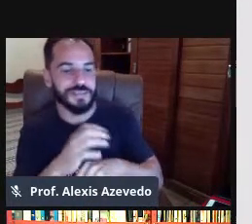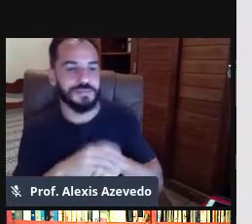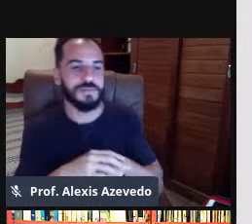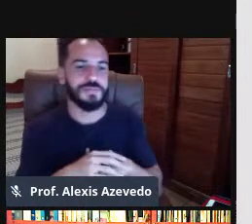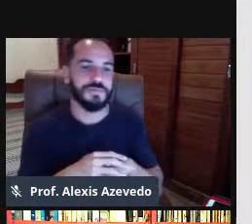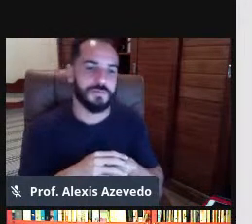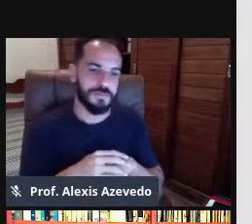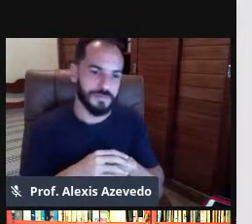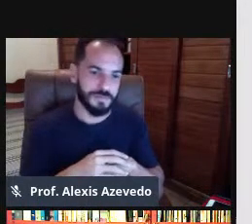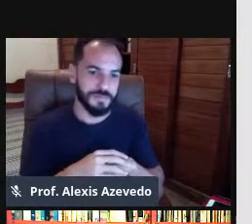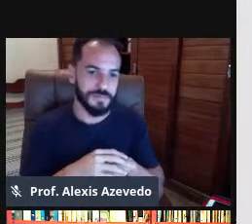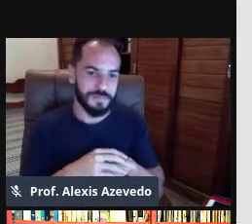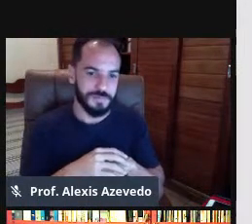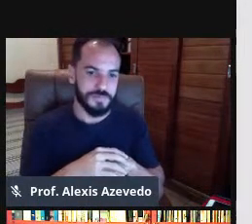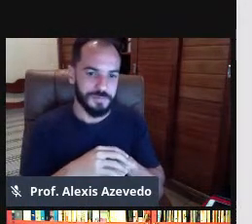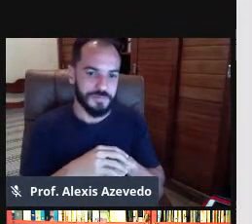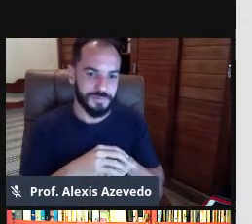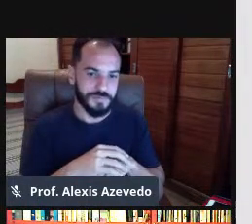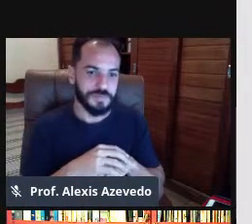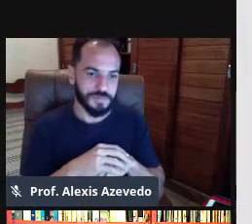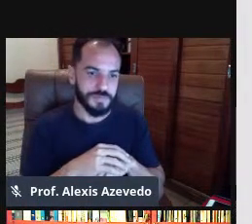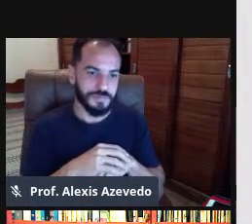as quatro opções que você fez no